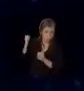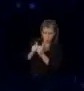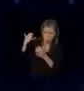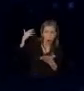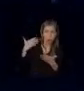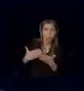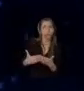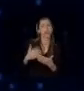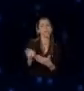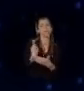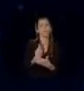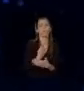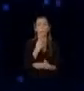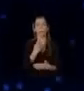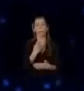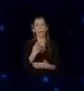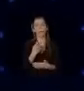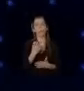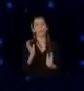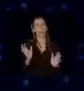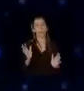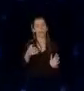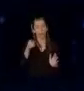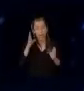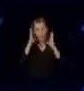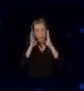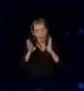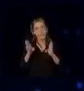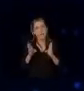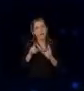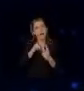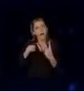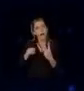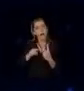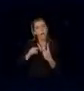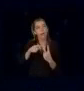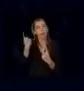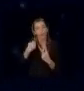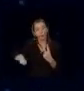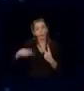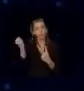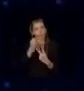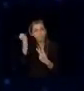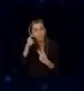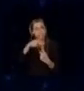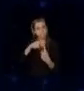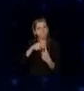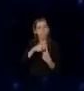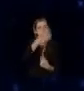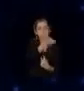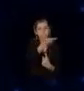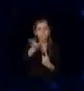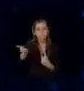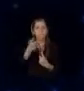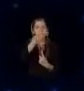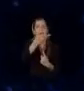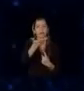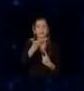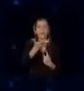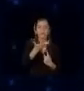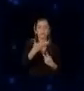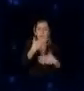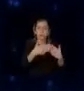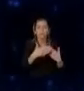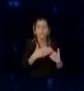Parlamento então muitas coisas um presidente da república não faz um homem não faz infelizmente a população mundial